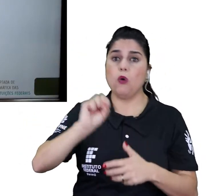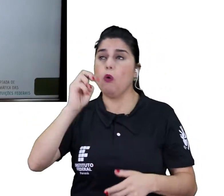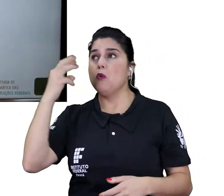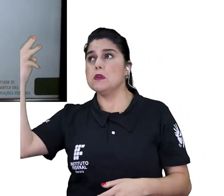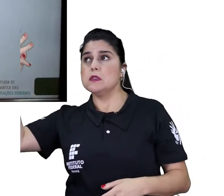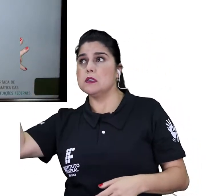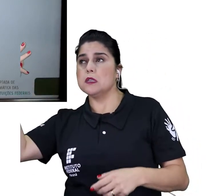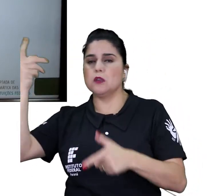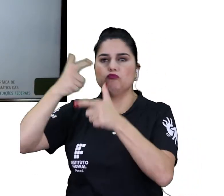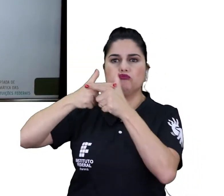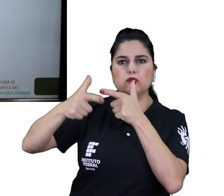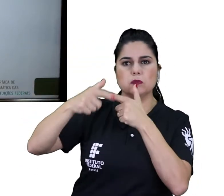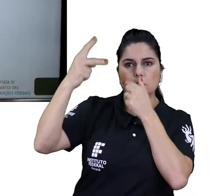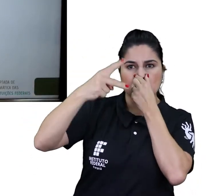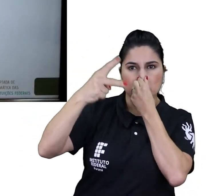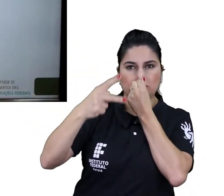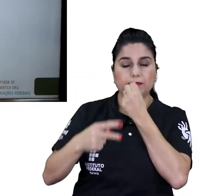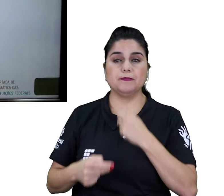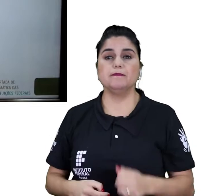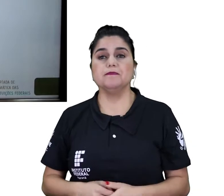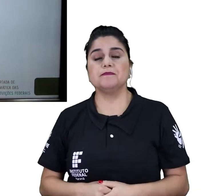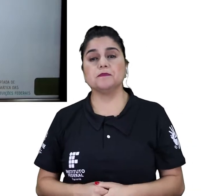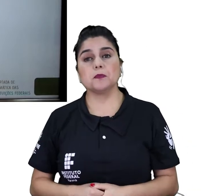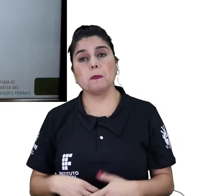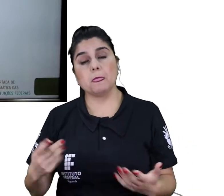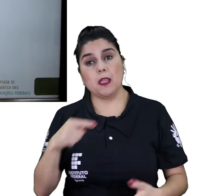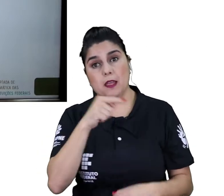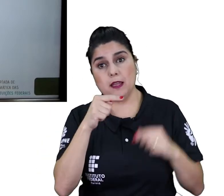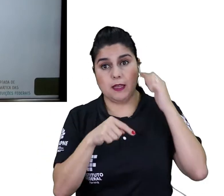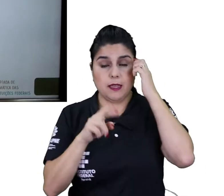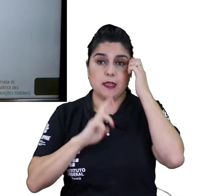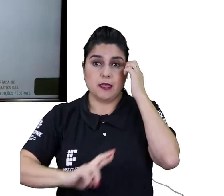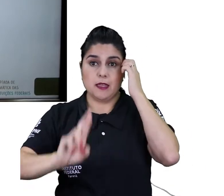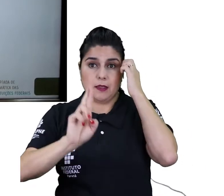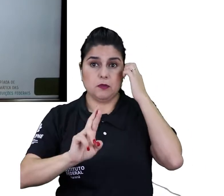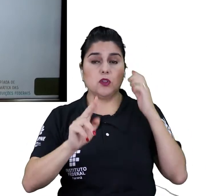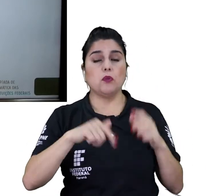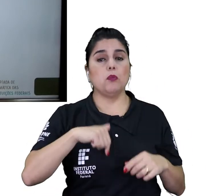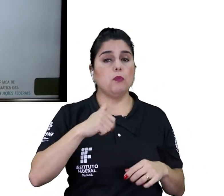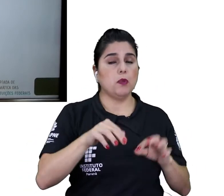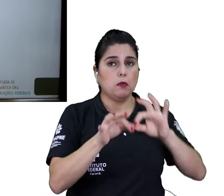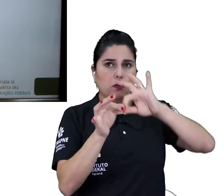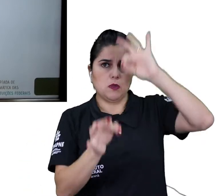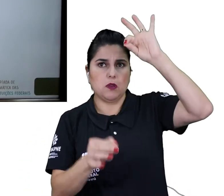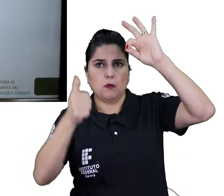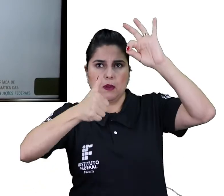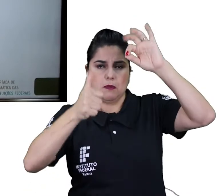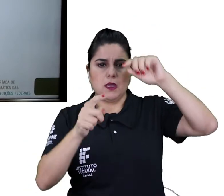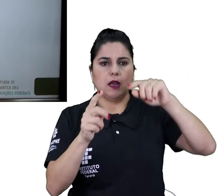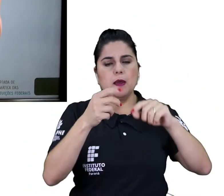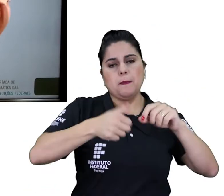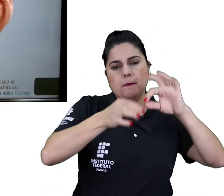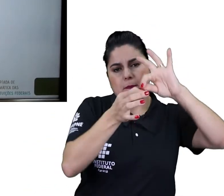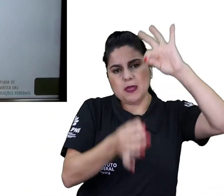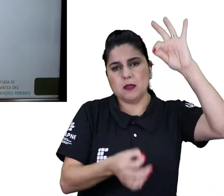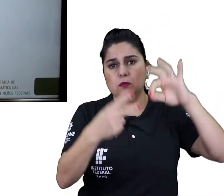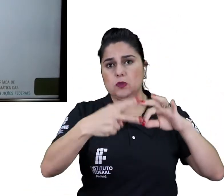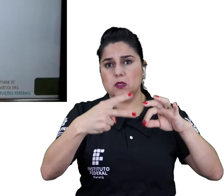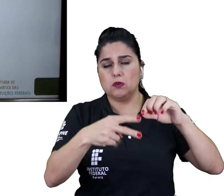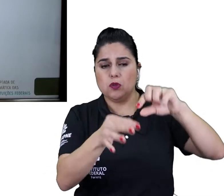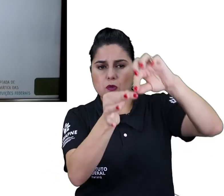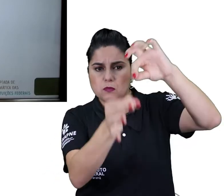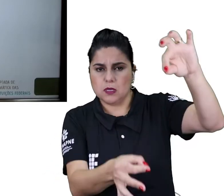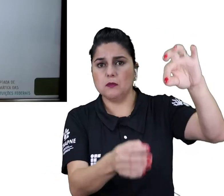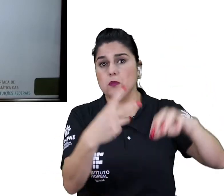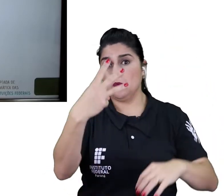terceiro pelo segundo. Na verdade, aqui está representado pelo perímetro do primeiro quadrado, aqui o perímetro do segundo, aqui o perímetro